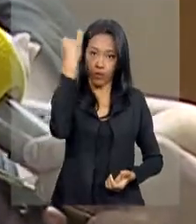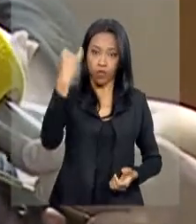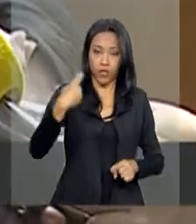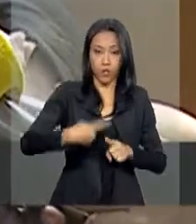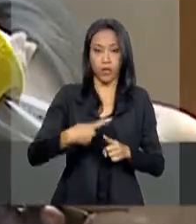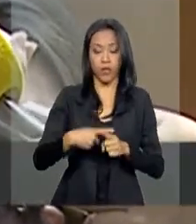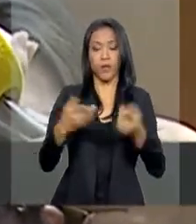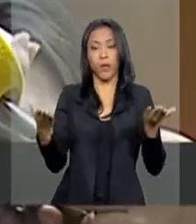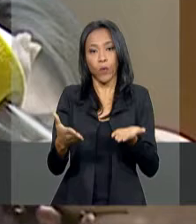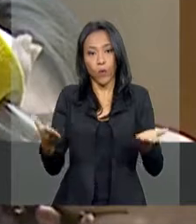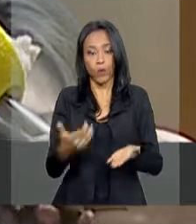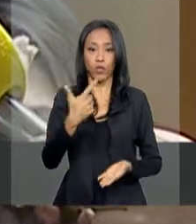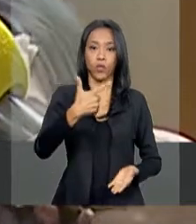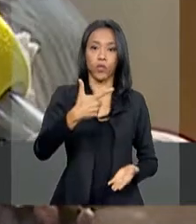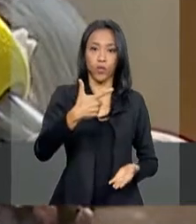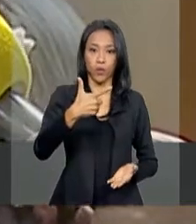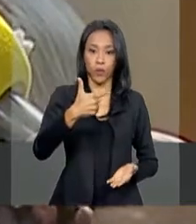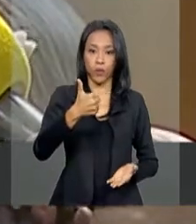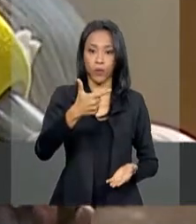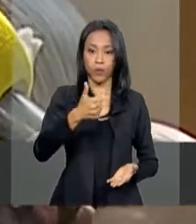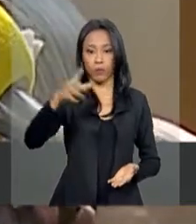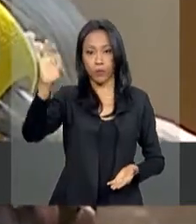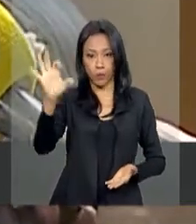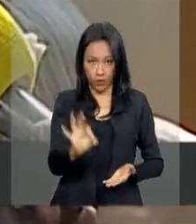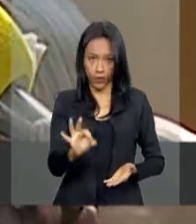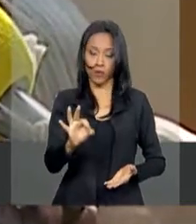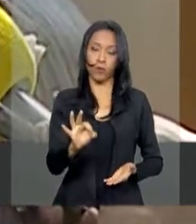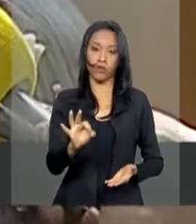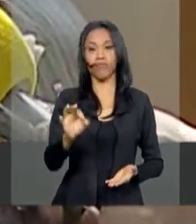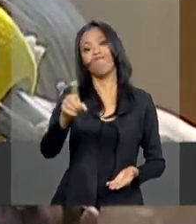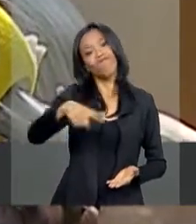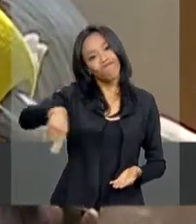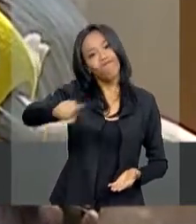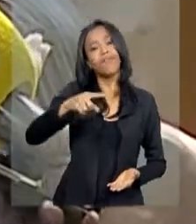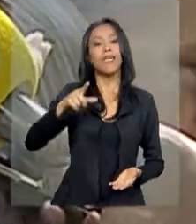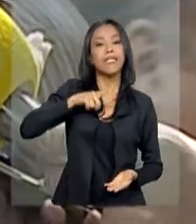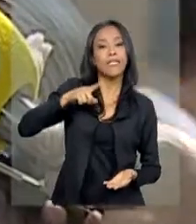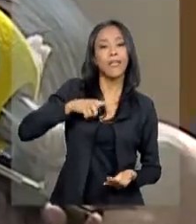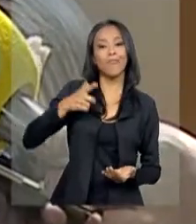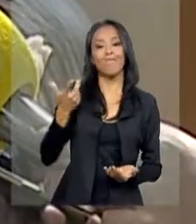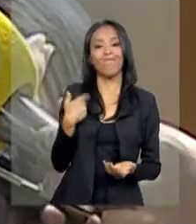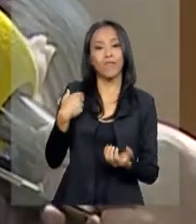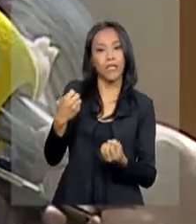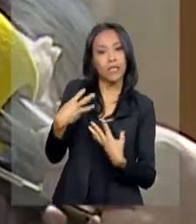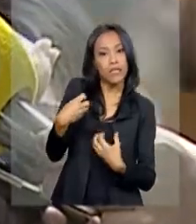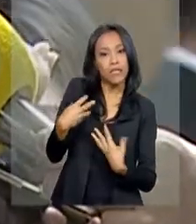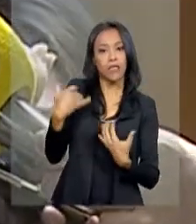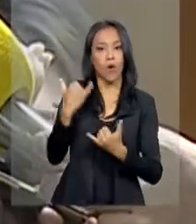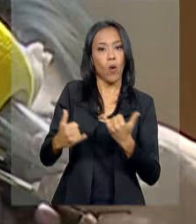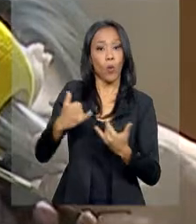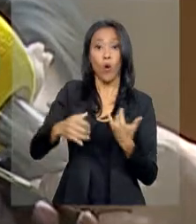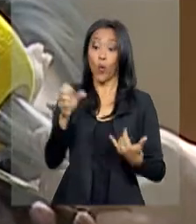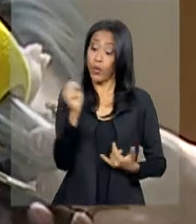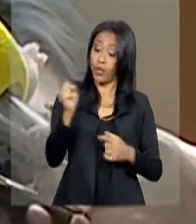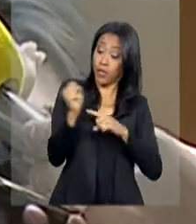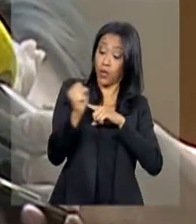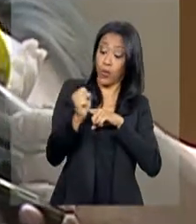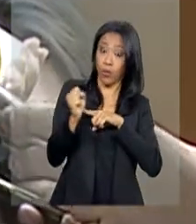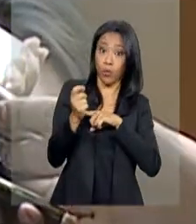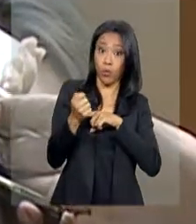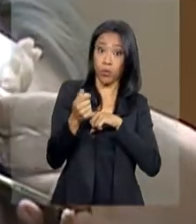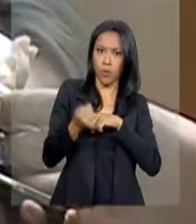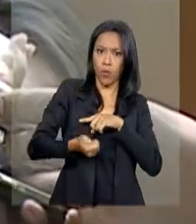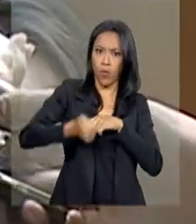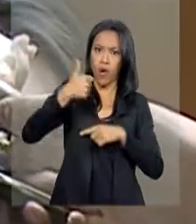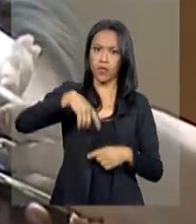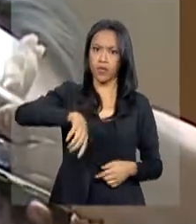12% dos que estão presos no sistema eles têm algum tipo de atividade educacional 88% ou seja quase nove